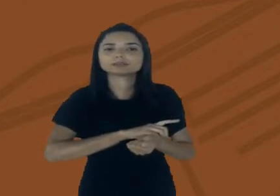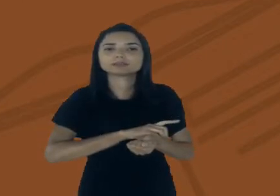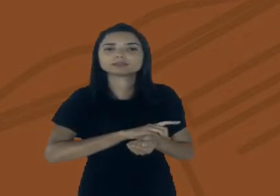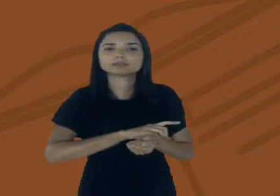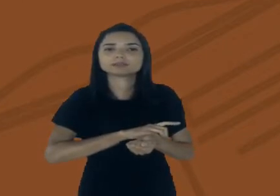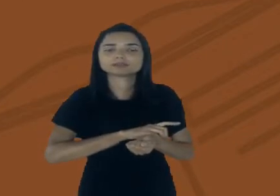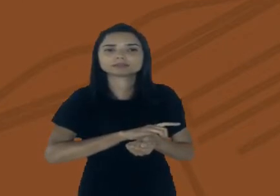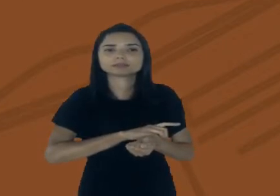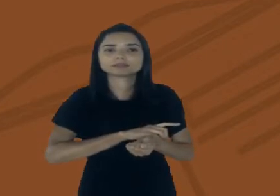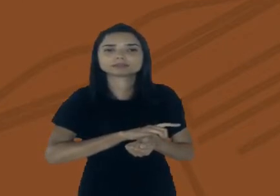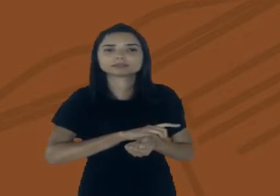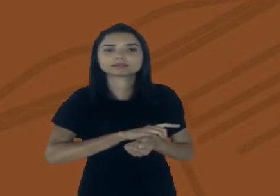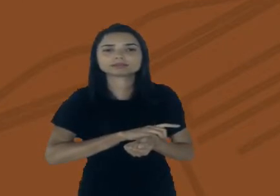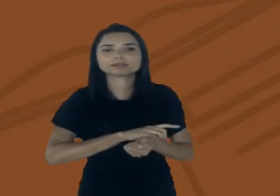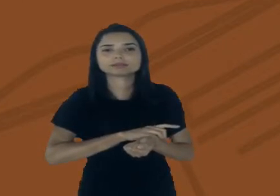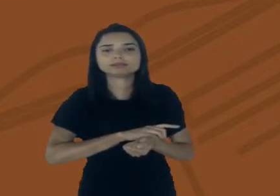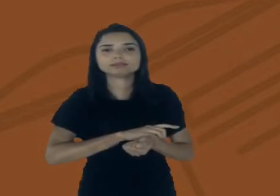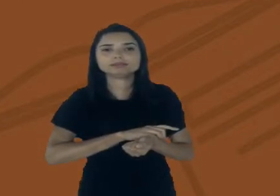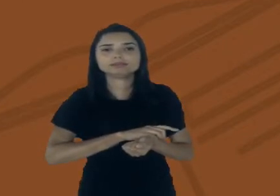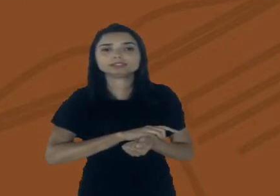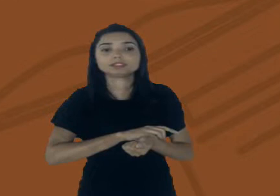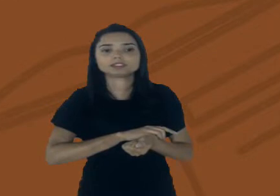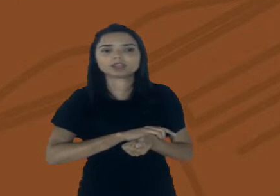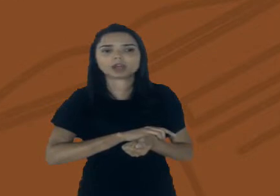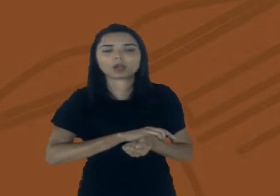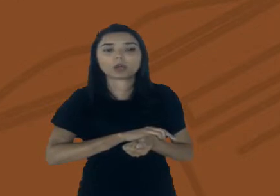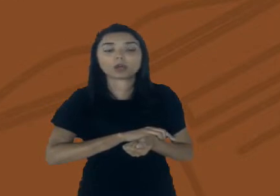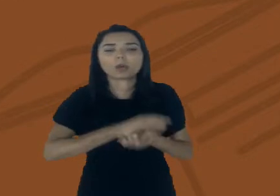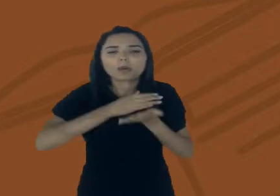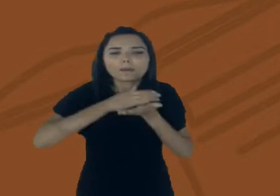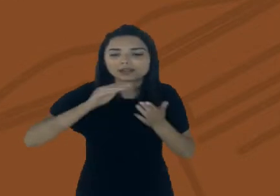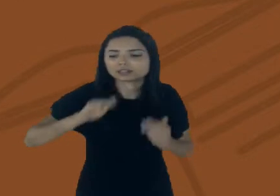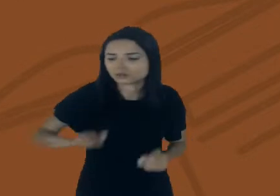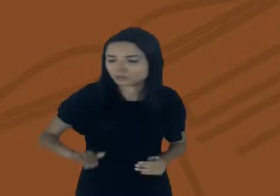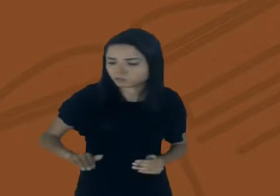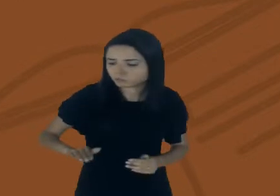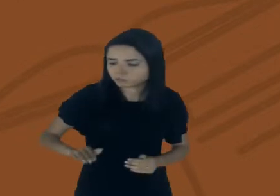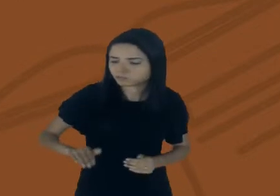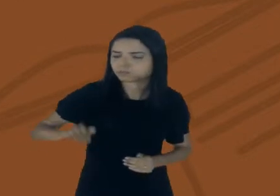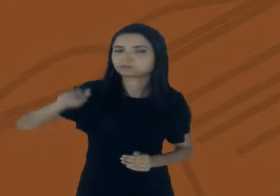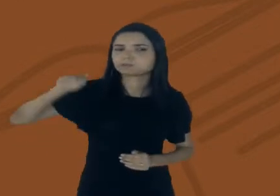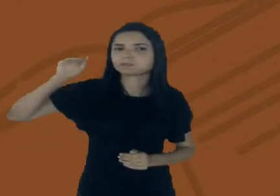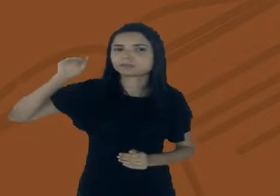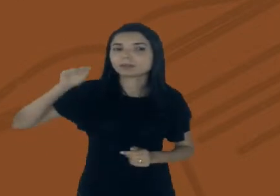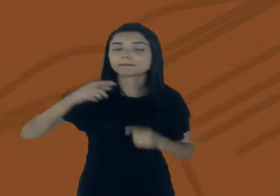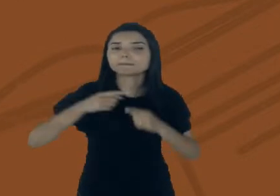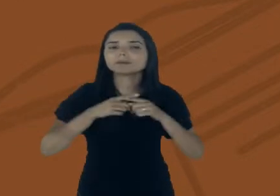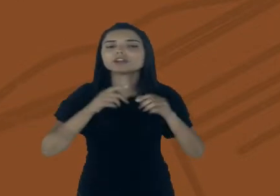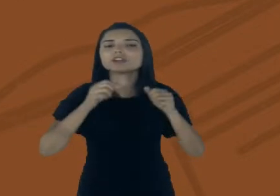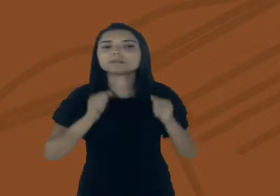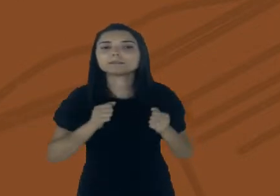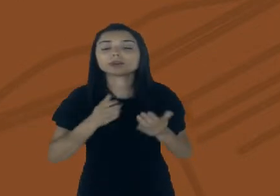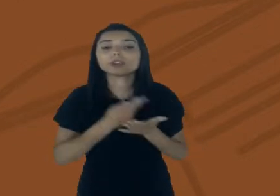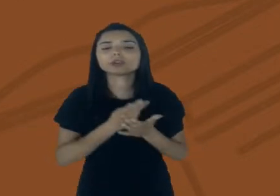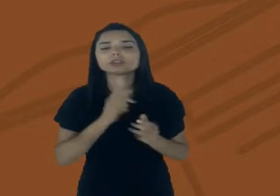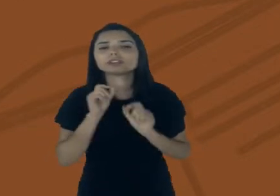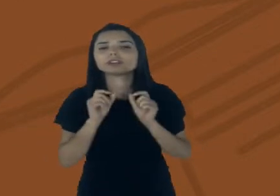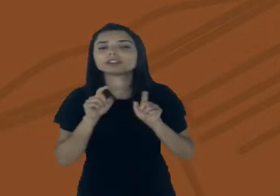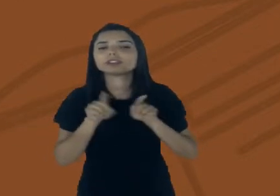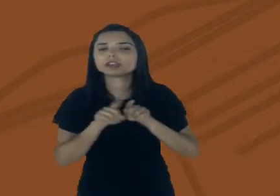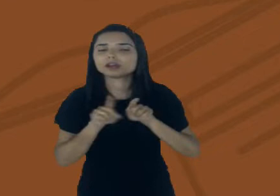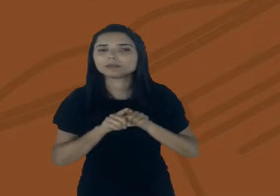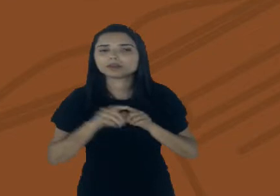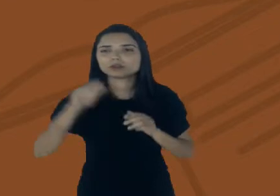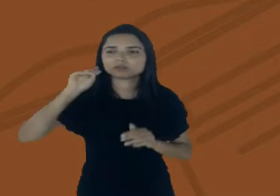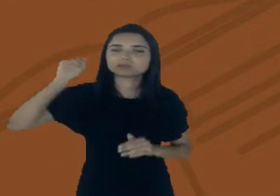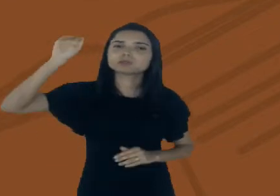via regra, o seu diagnóstico se dá na infância e na adolescência, embora também possa ocorrer na fase adulta. Então,